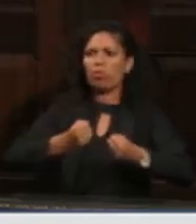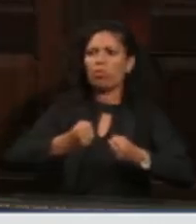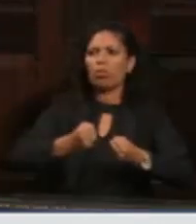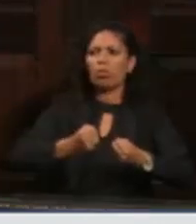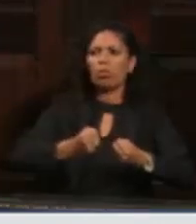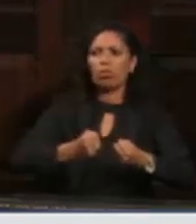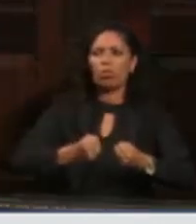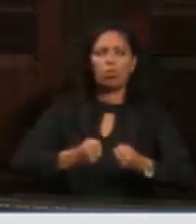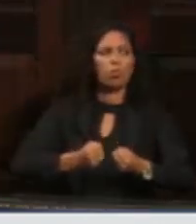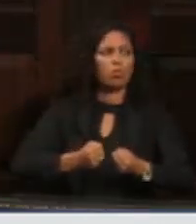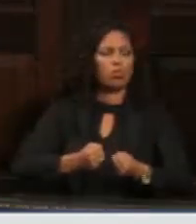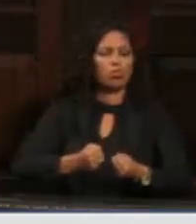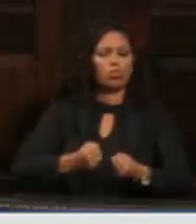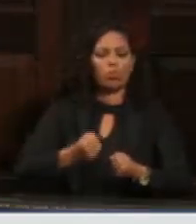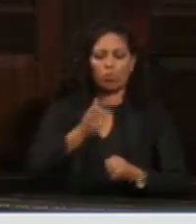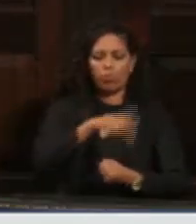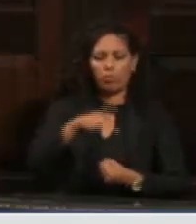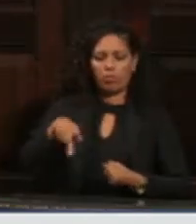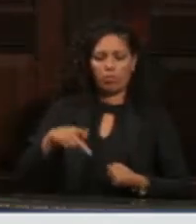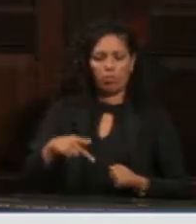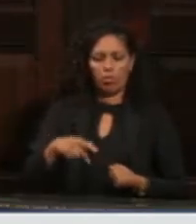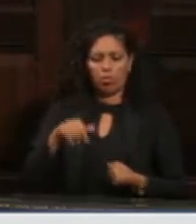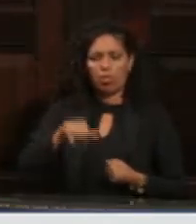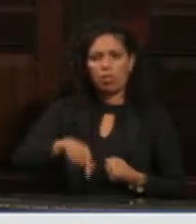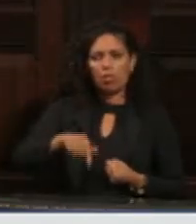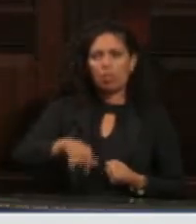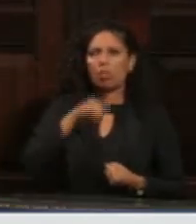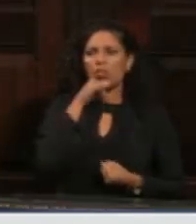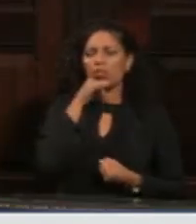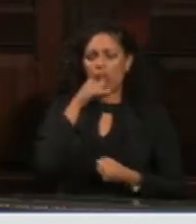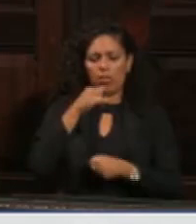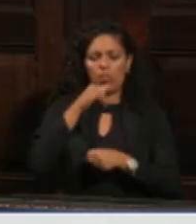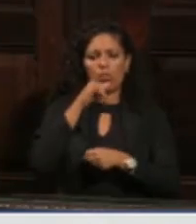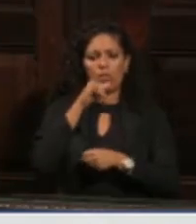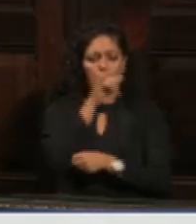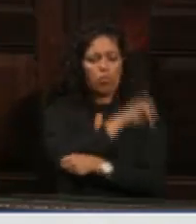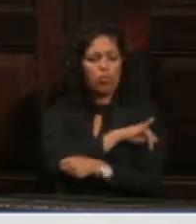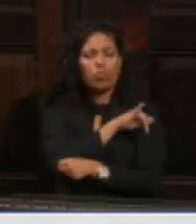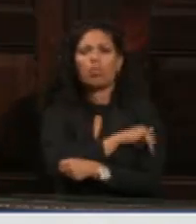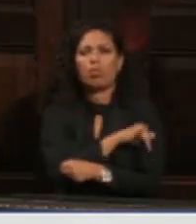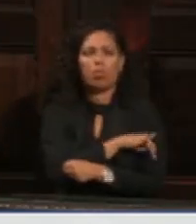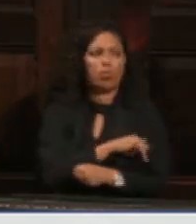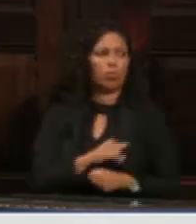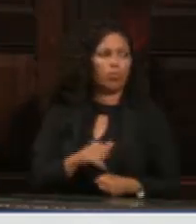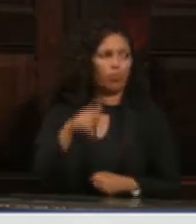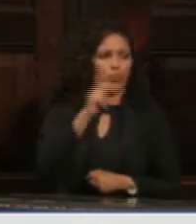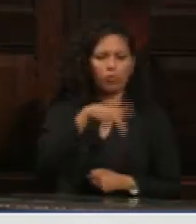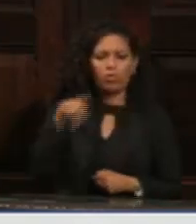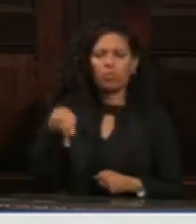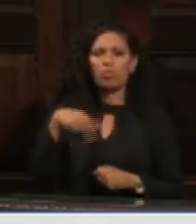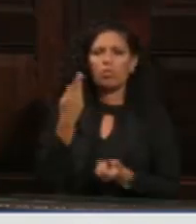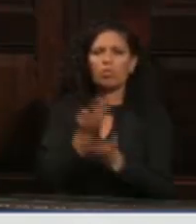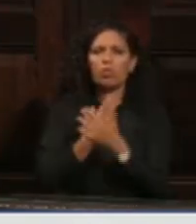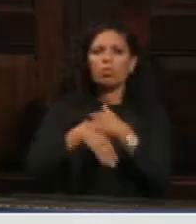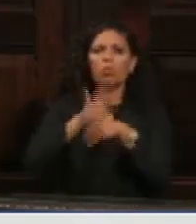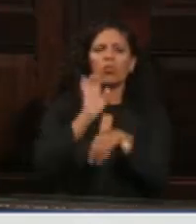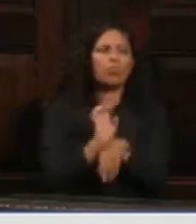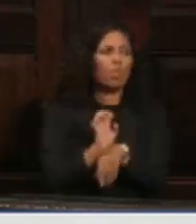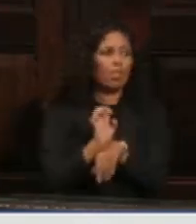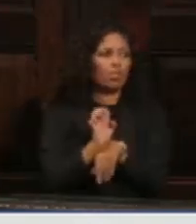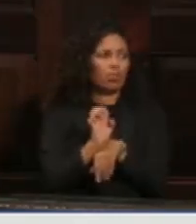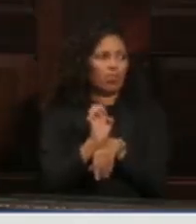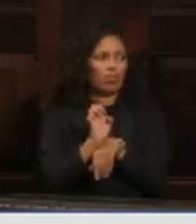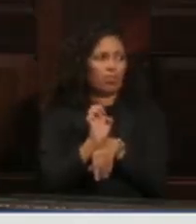possíveis. Pensemos no Rio de Janeiro, deputada Tia Gil, pensemos no estado do Rio de Janeiro, os professores da rede estadual, submetidos